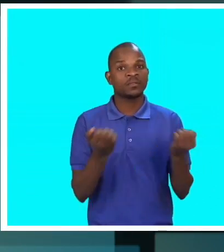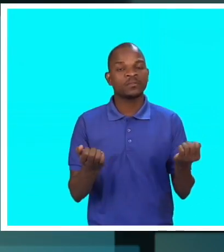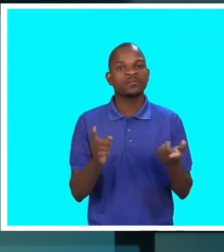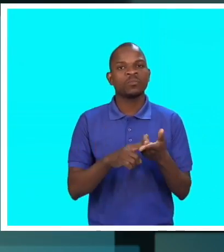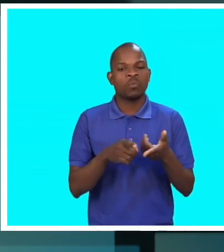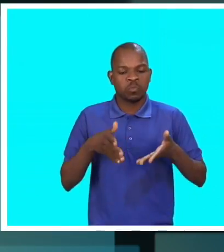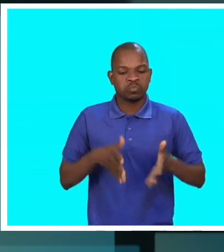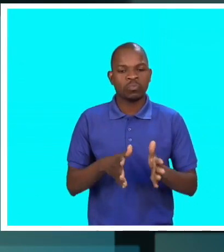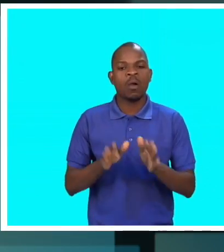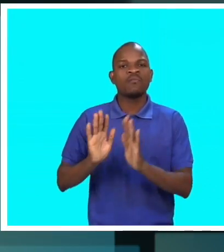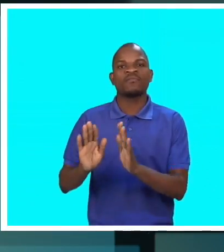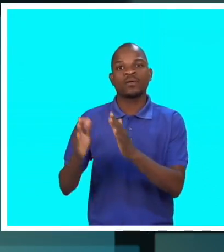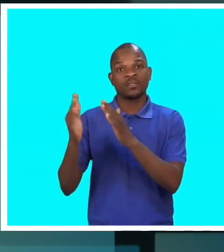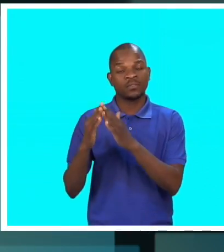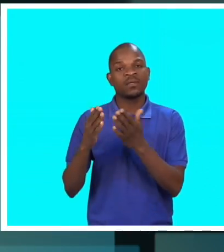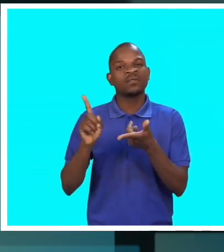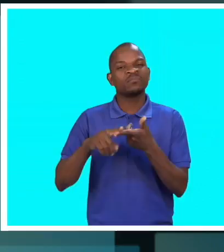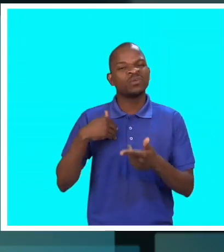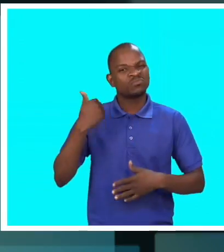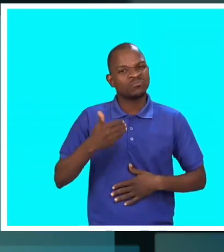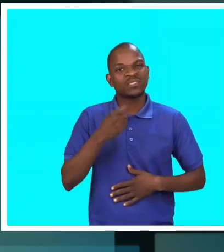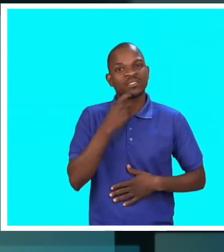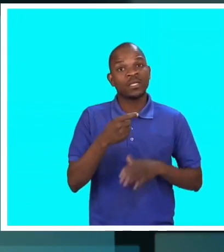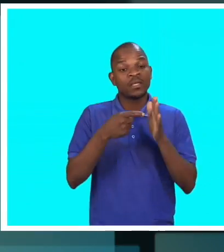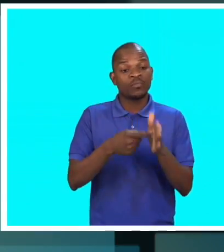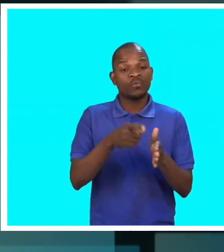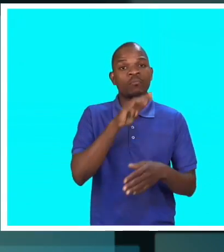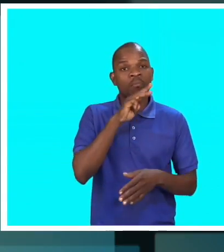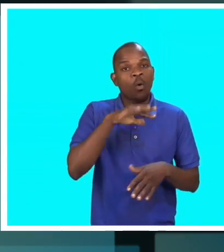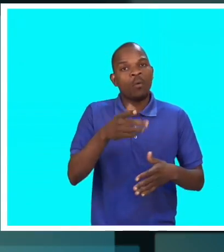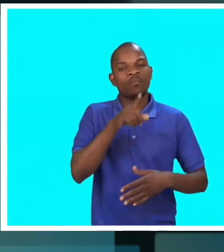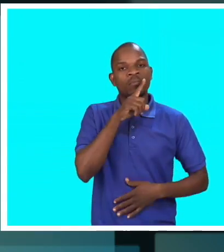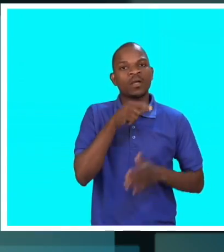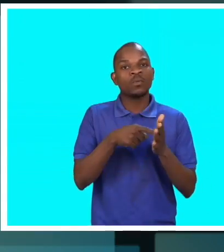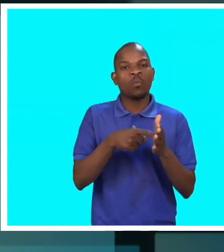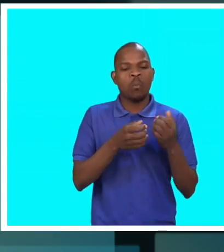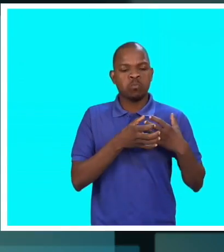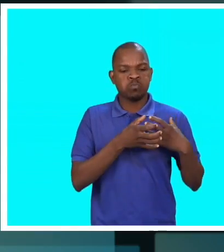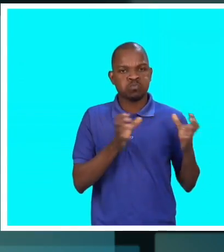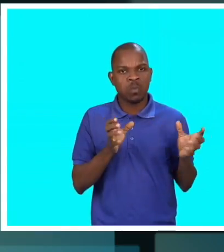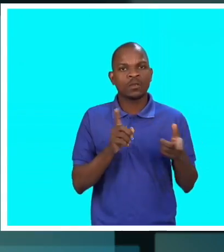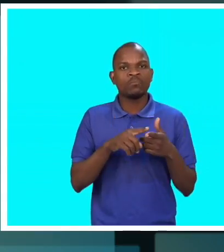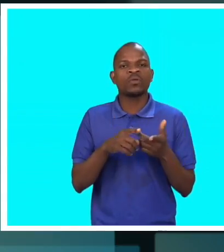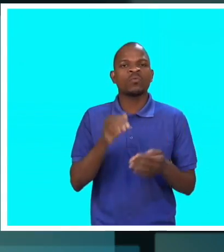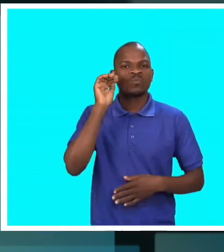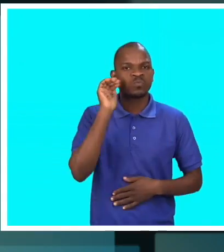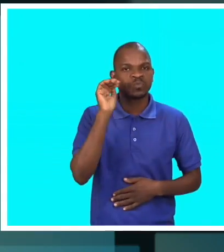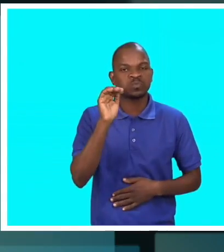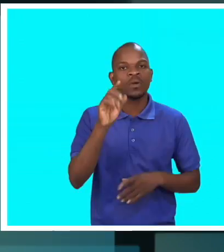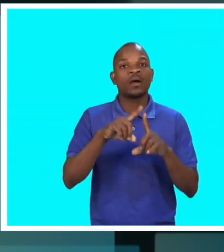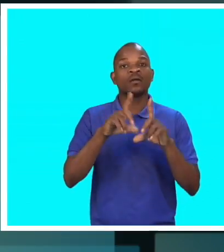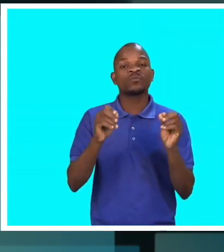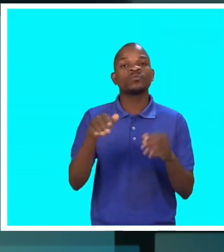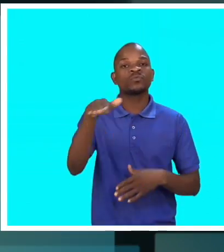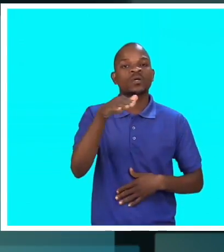As crianças nascem, nunca saem de casa. E o que eu sempre digo, como é que esta mãe ou este pai vai ter a coragem ou a vontade